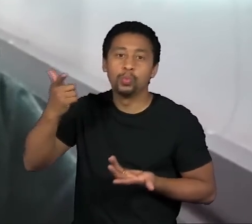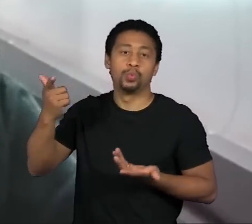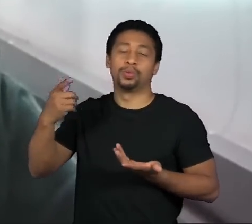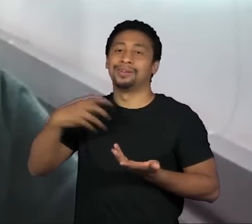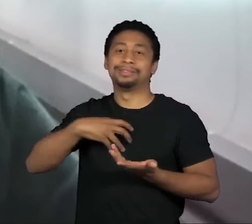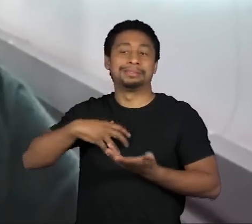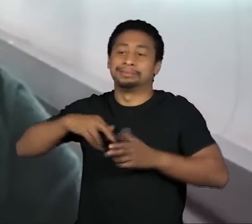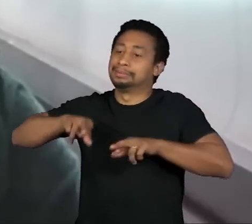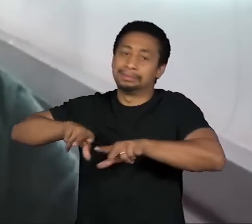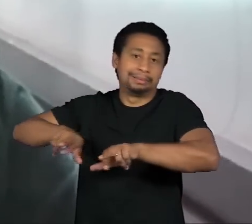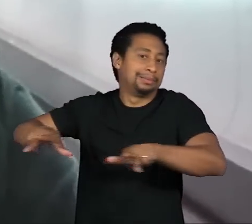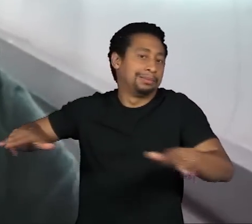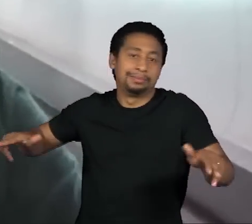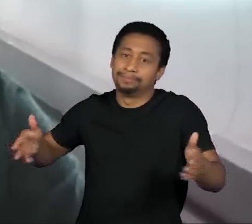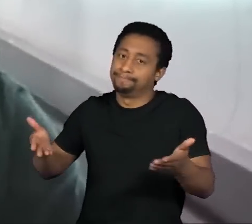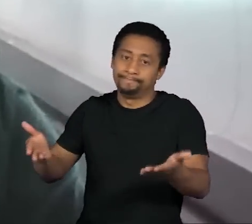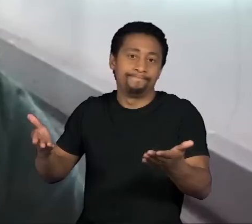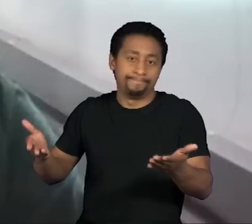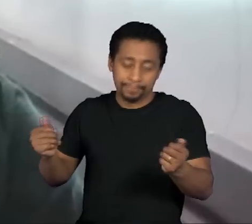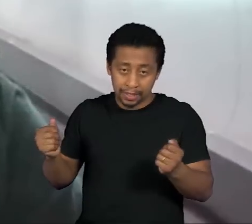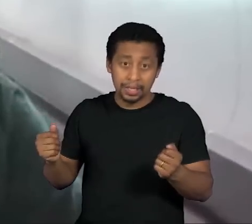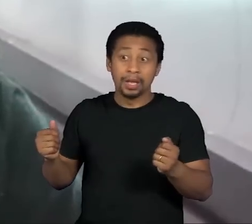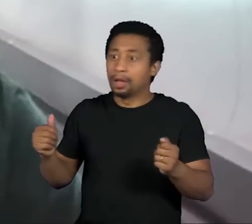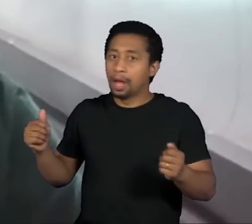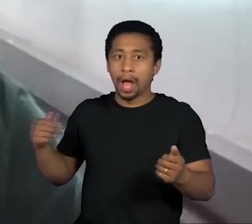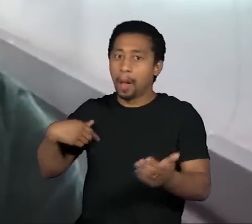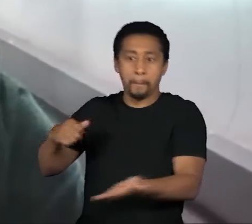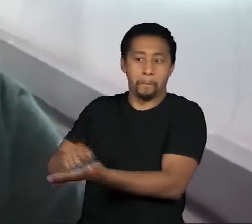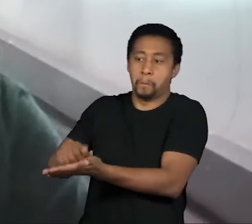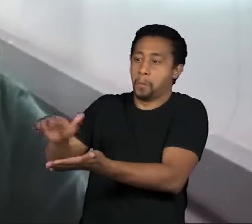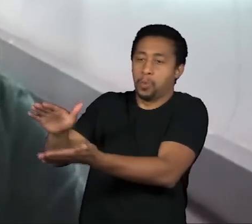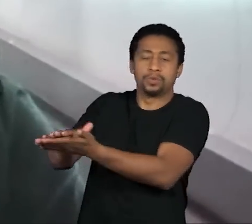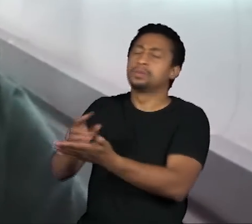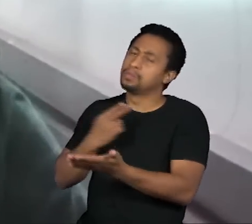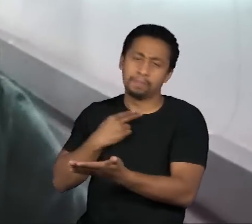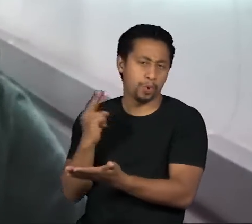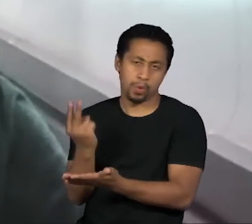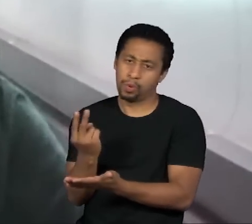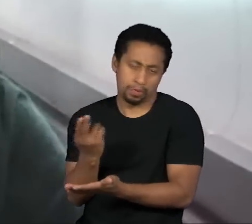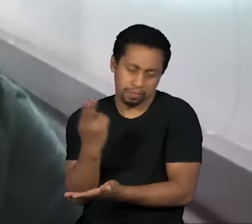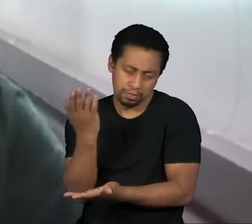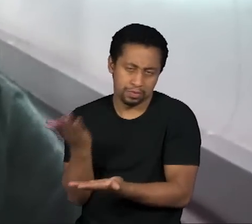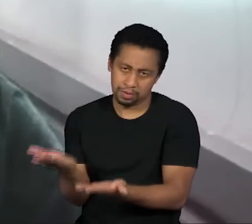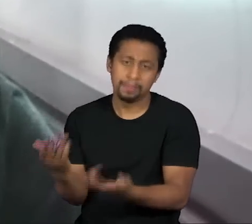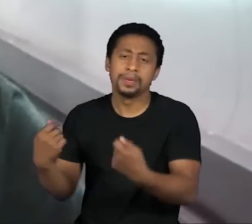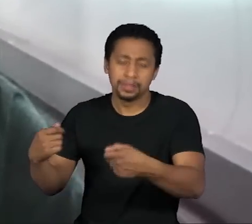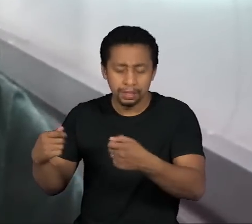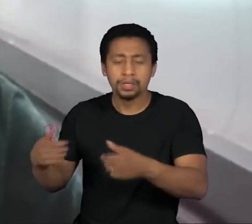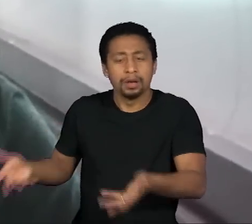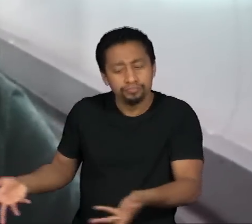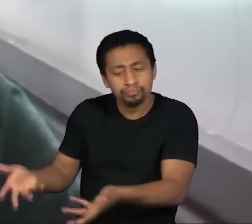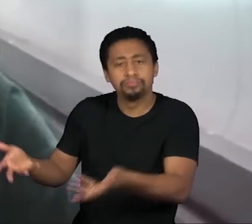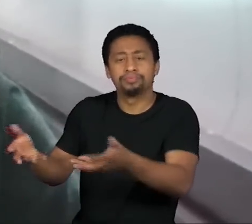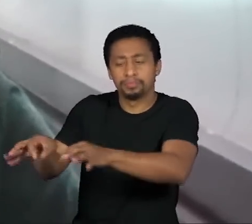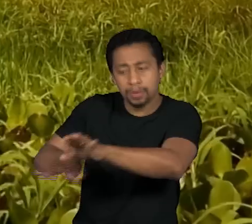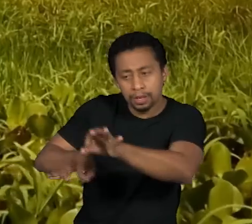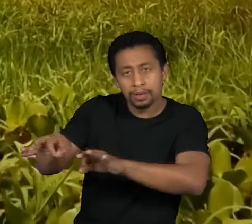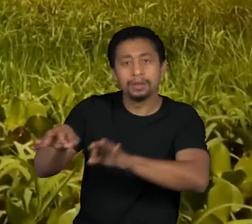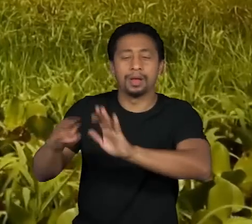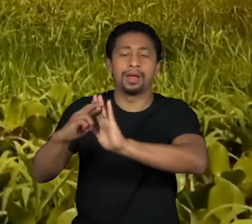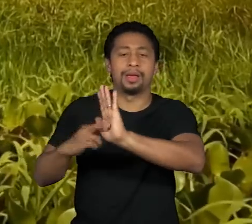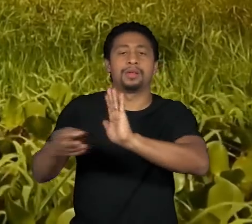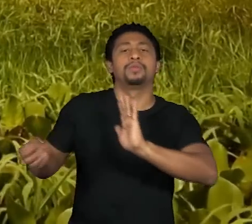né, e que isso tem uma marca que pode ser muito valorizada, né, nos mercados, tanto nacional quanto no internacional,